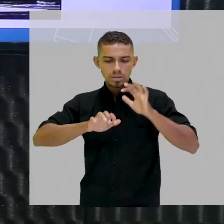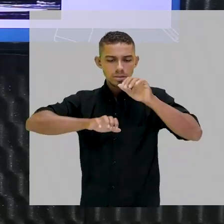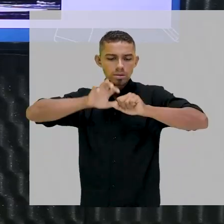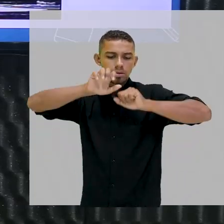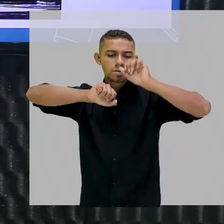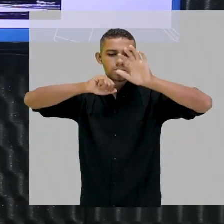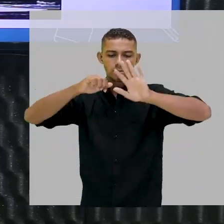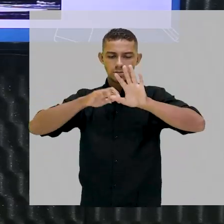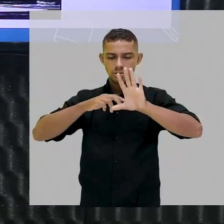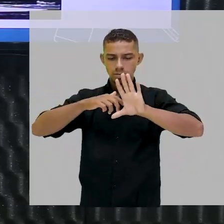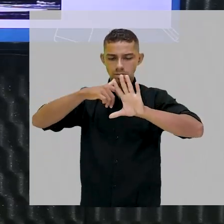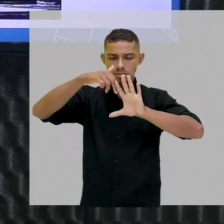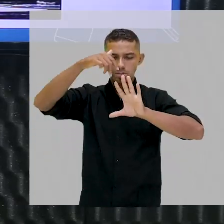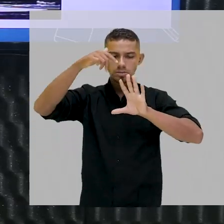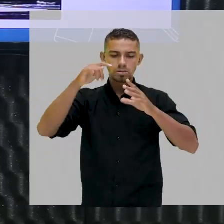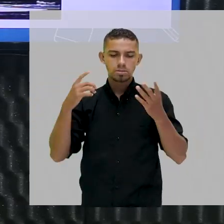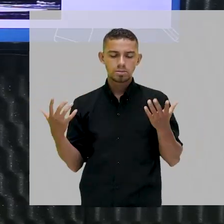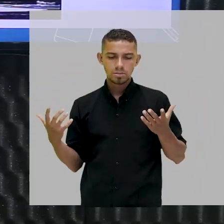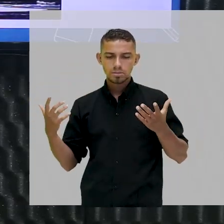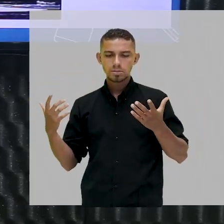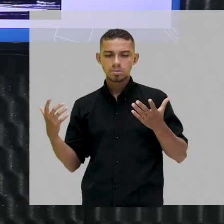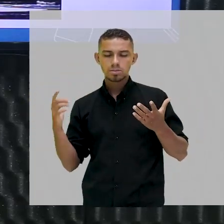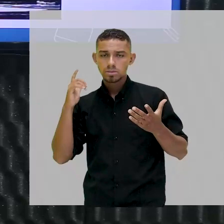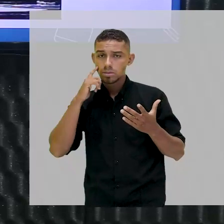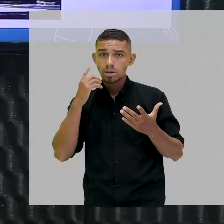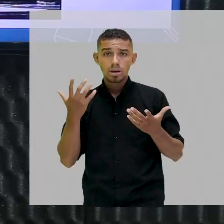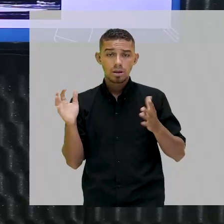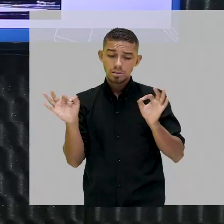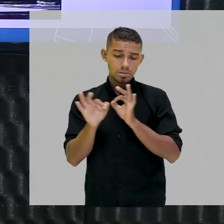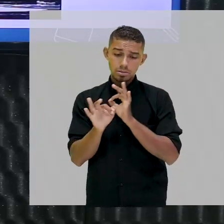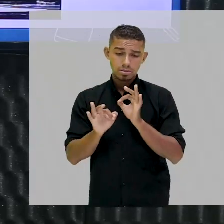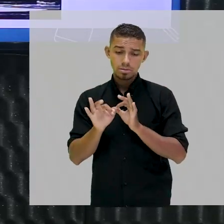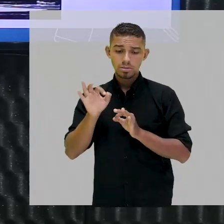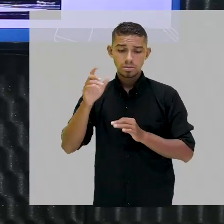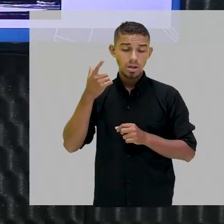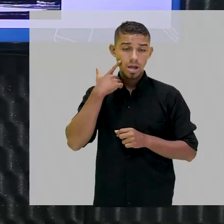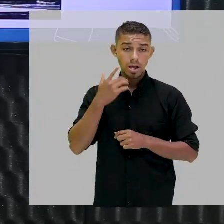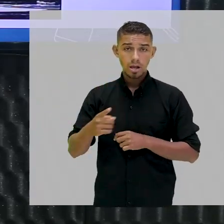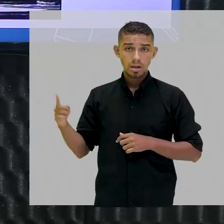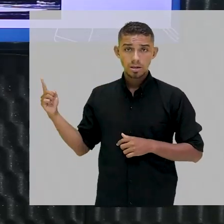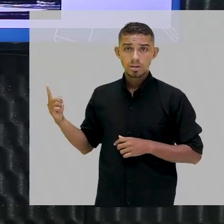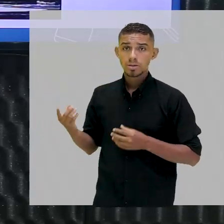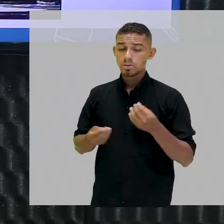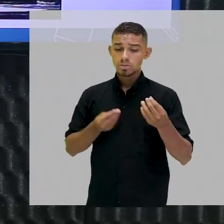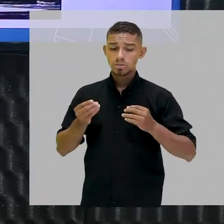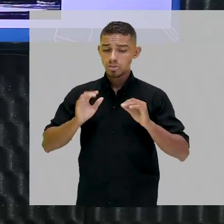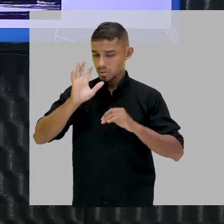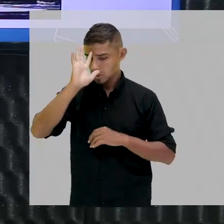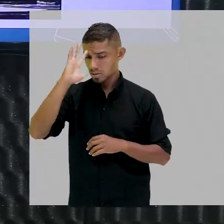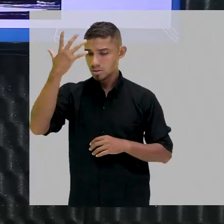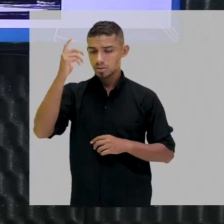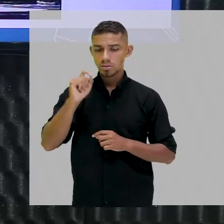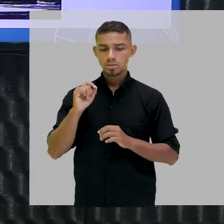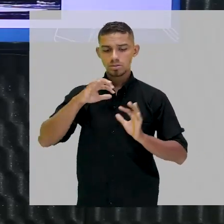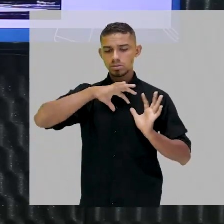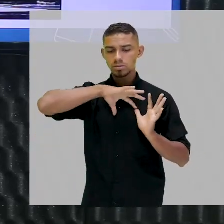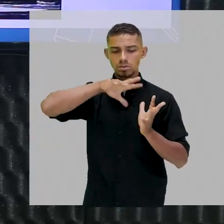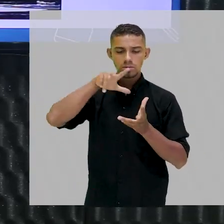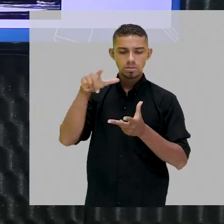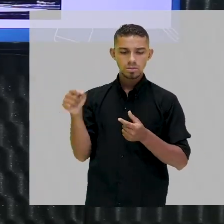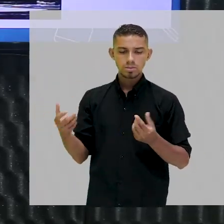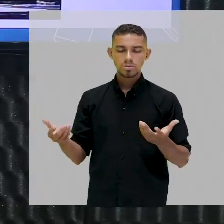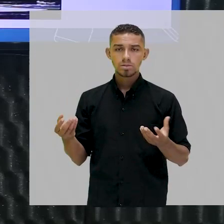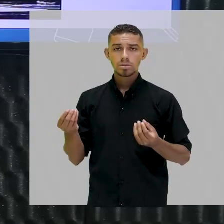isso. No breakdance também será assim, não acontecerá na forma ampla como acontece às vezes nas competições mundiais.